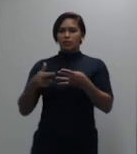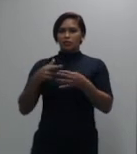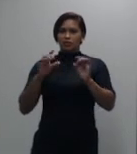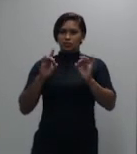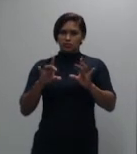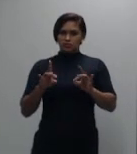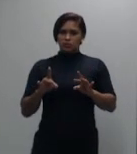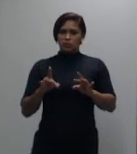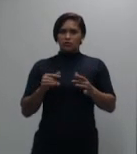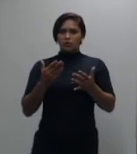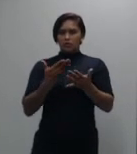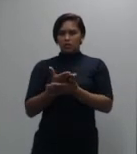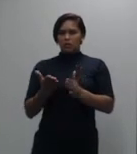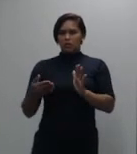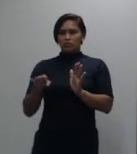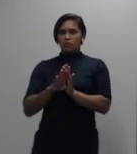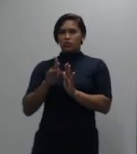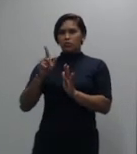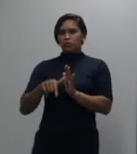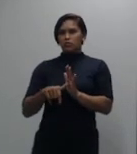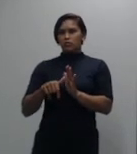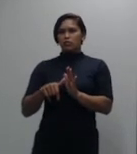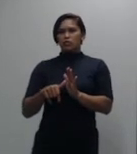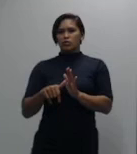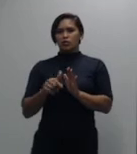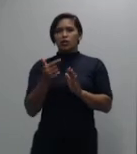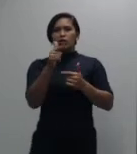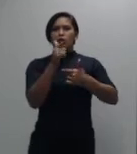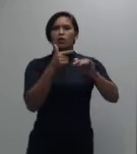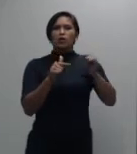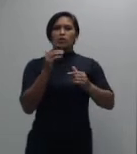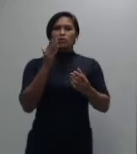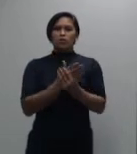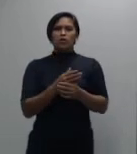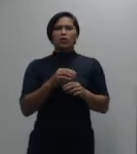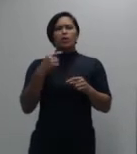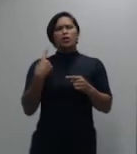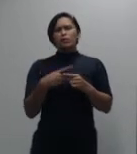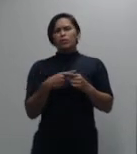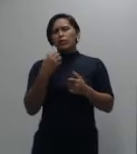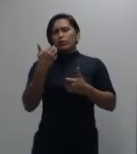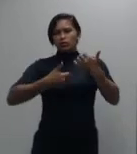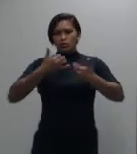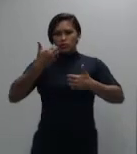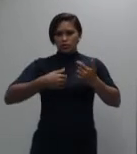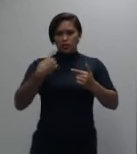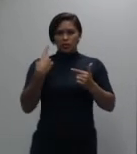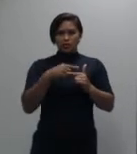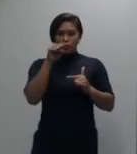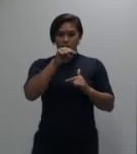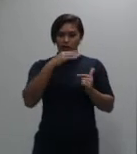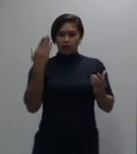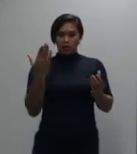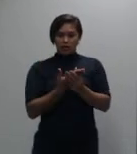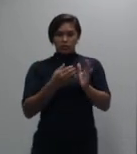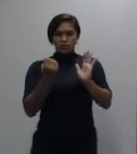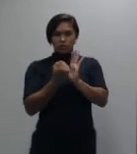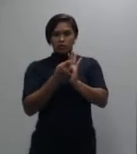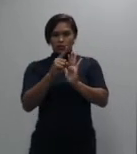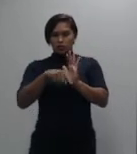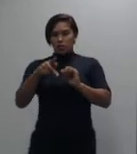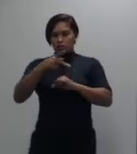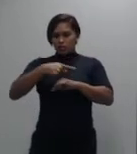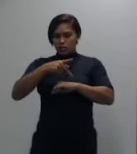ele vai chegar aos senhores em outro pro eu estou contando isso O que é que estação de homologação de sentença estrangeira